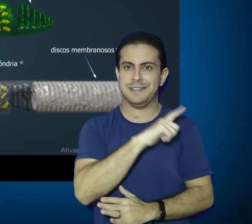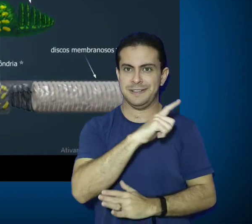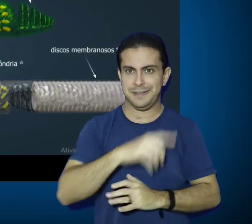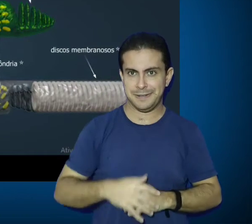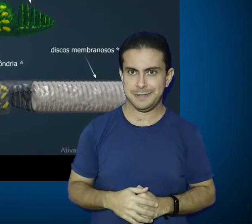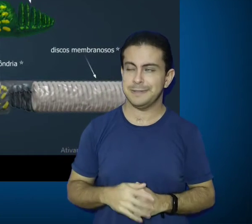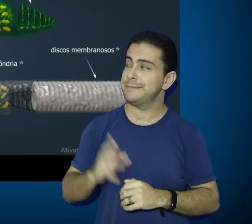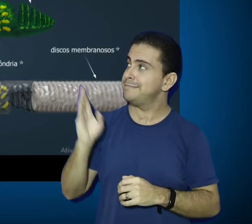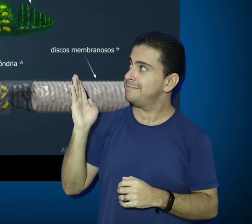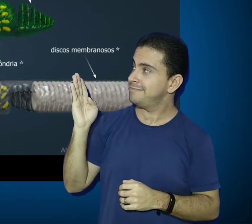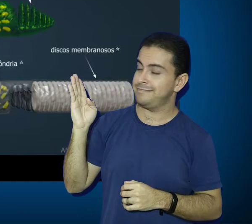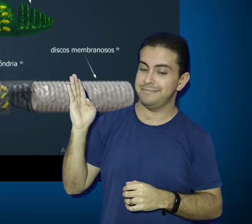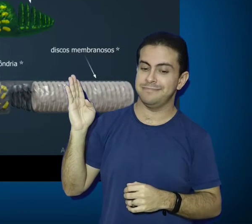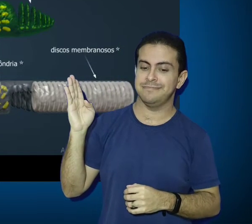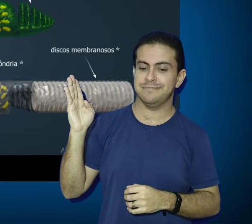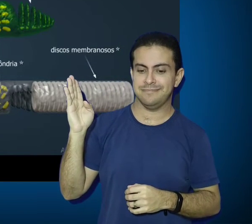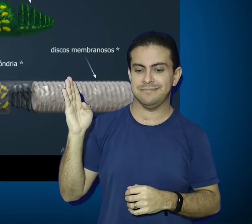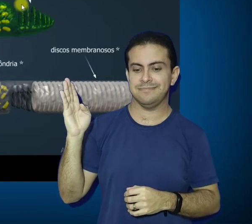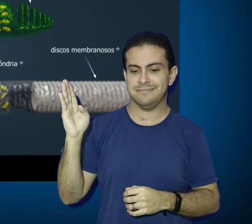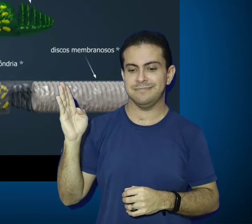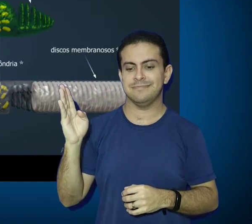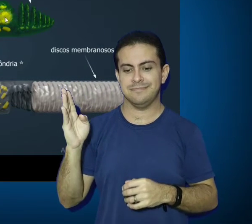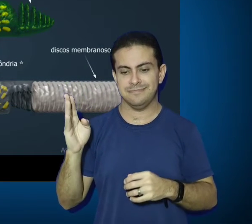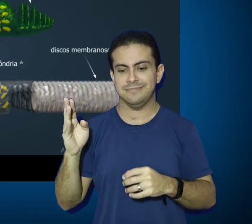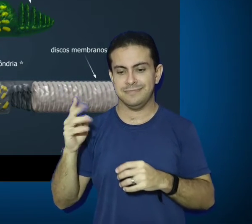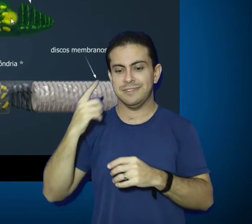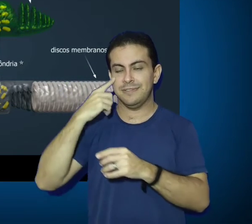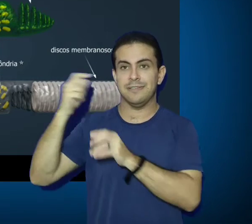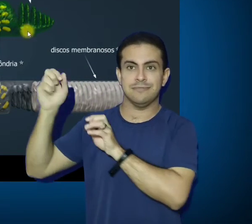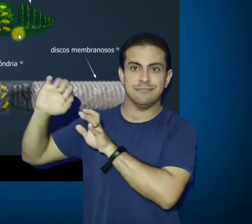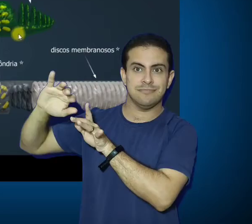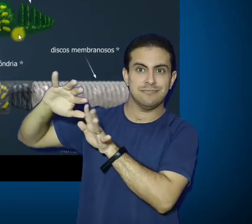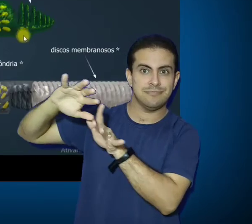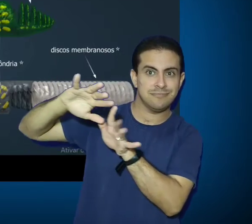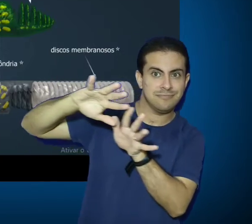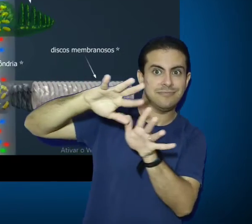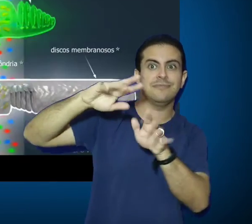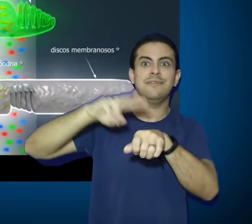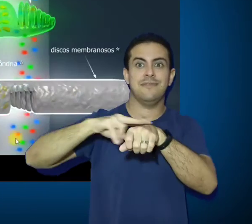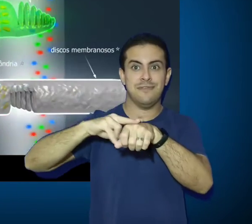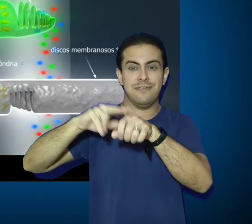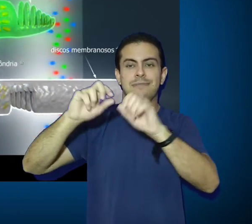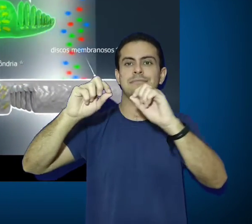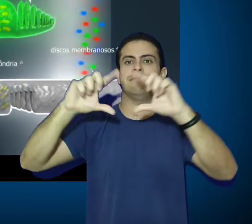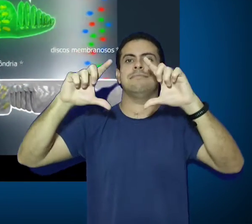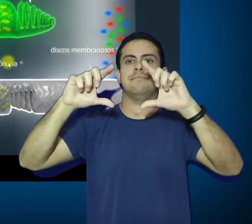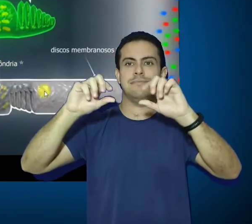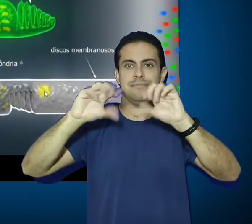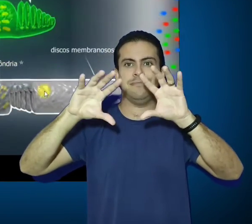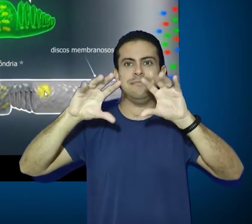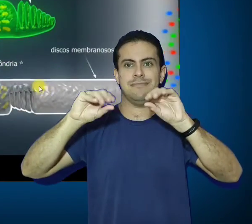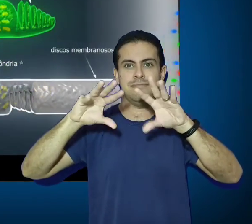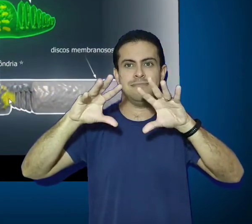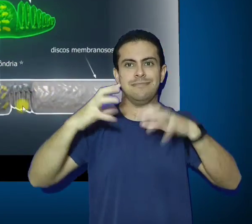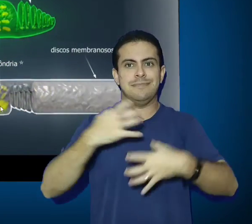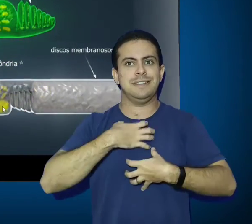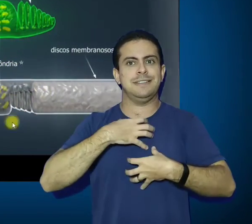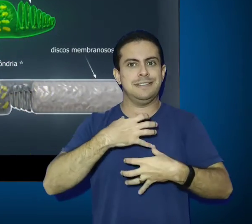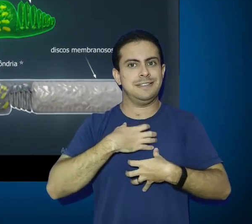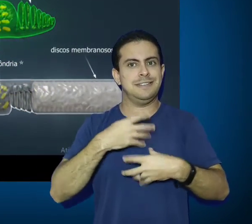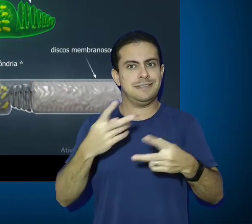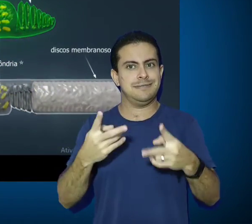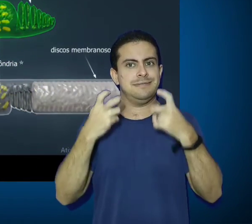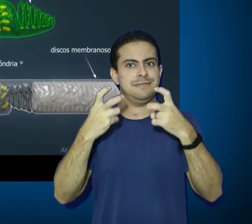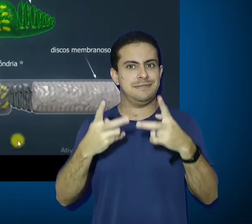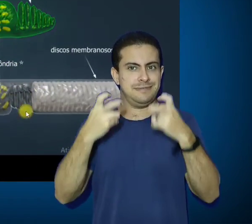essa luz refletida verde, ela aciona essa célula que é sensível ao verde. E ele também reage, tanto quanto os